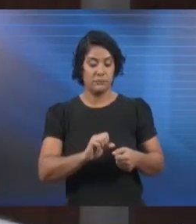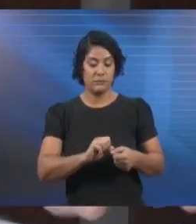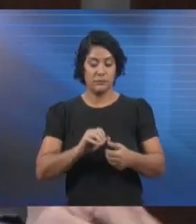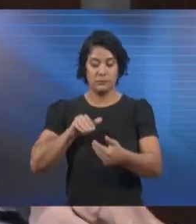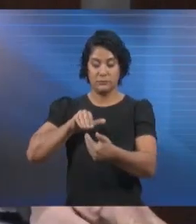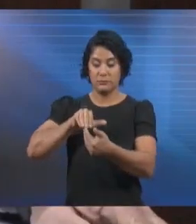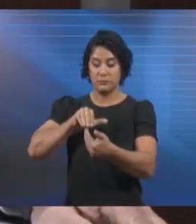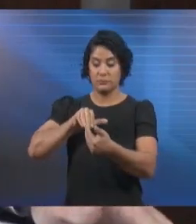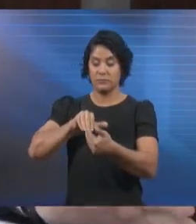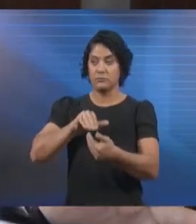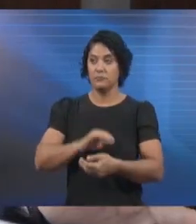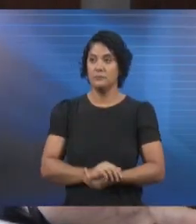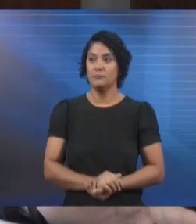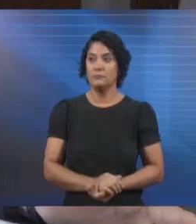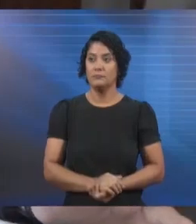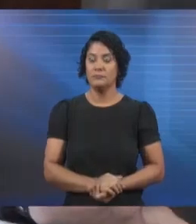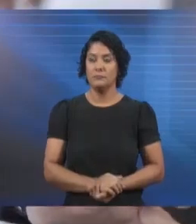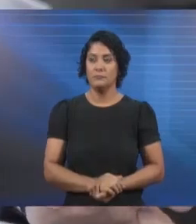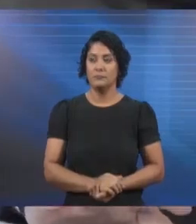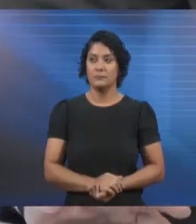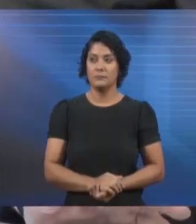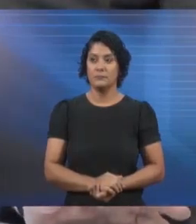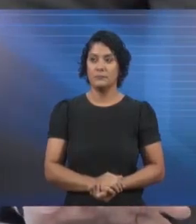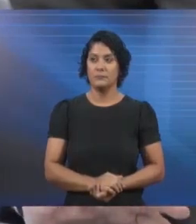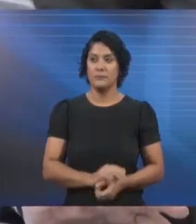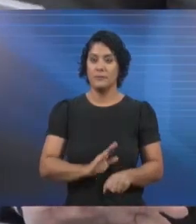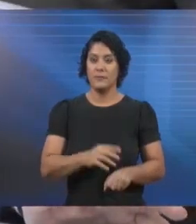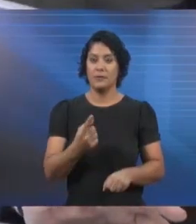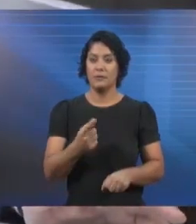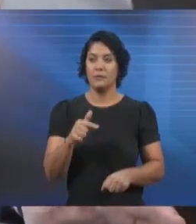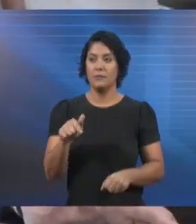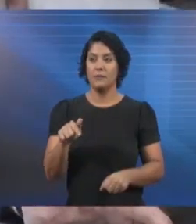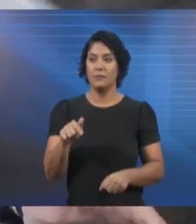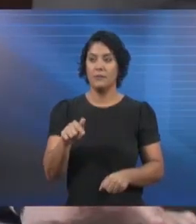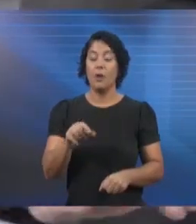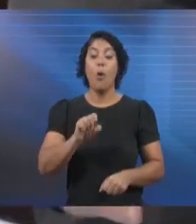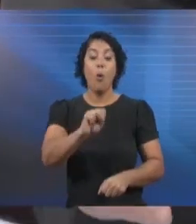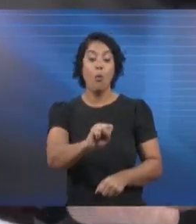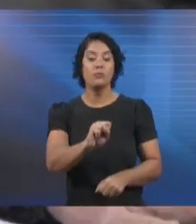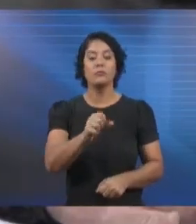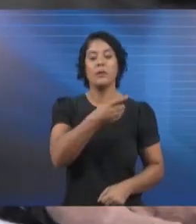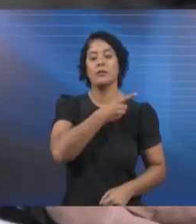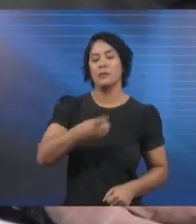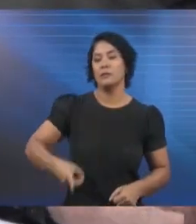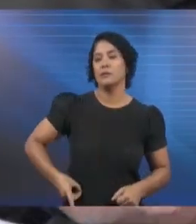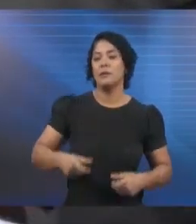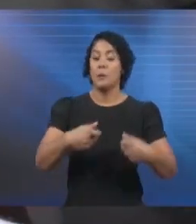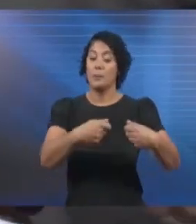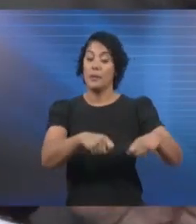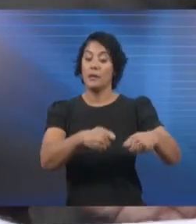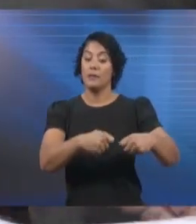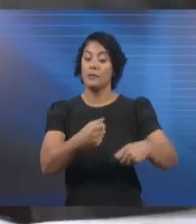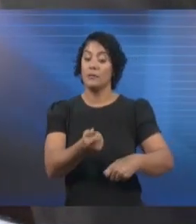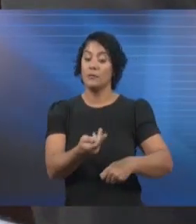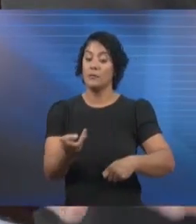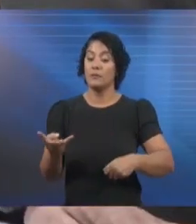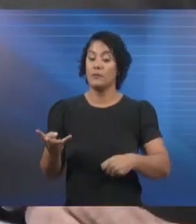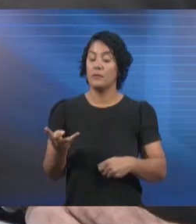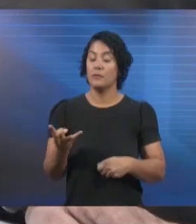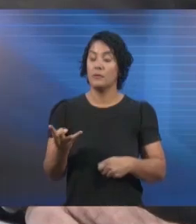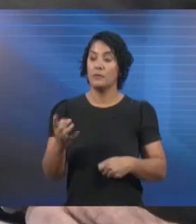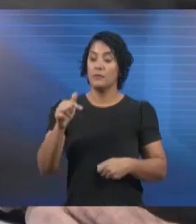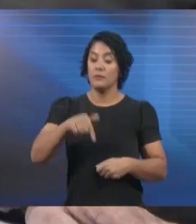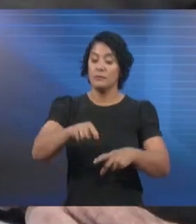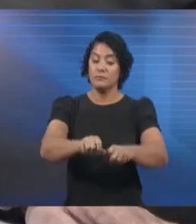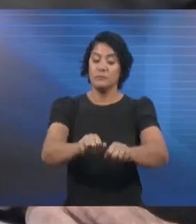acordo e nós com mais um aqui sete oito deputados nós estamos precisando de coro aqui